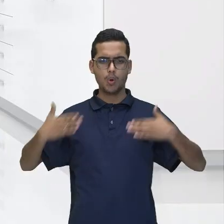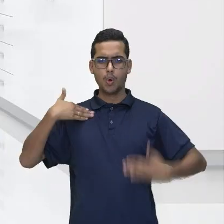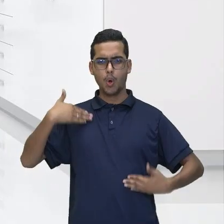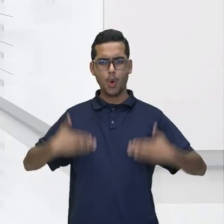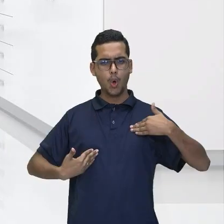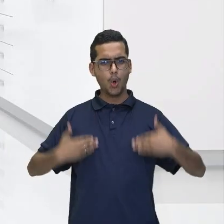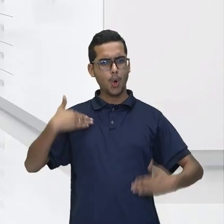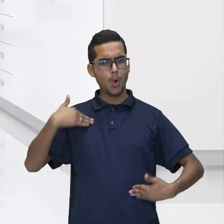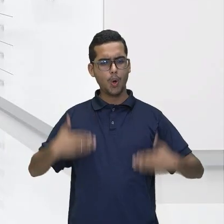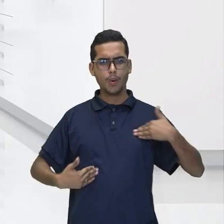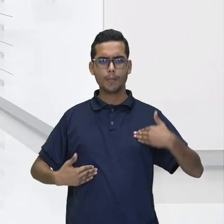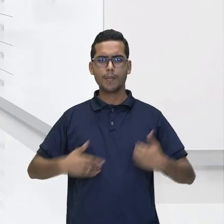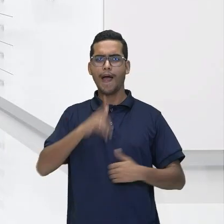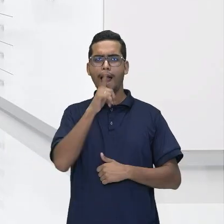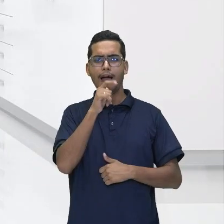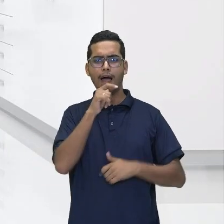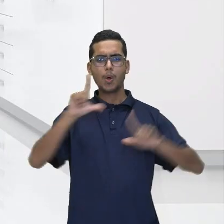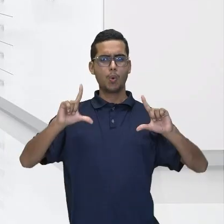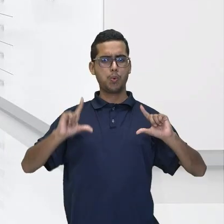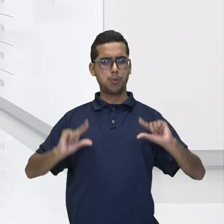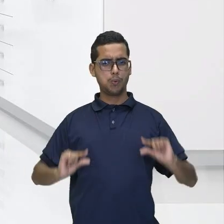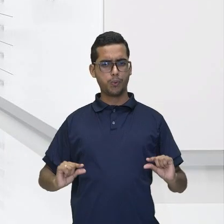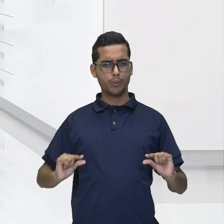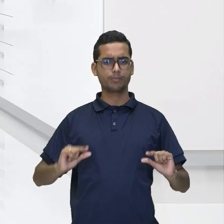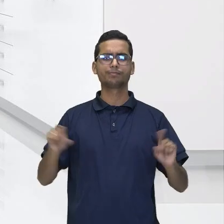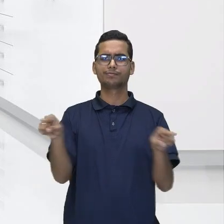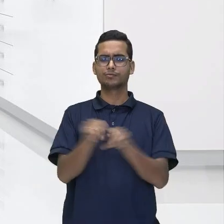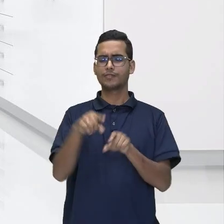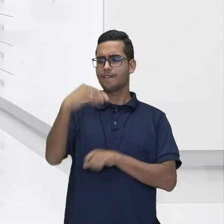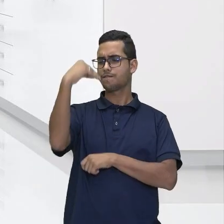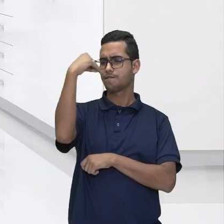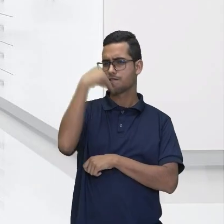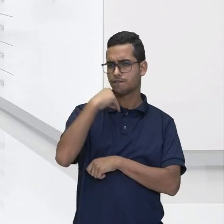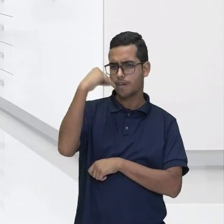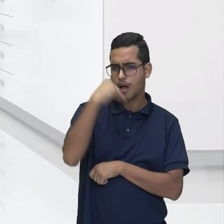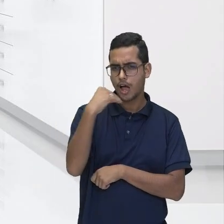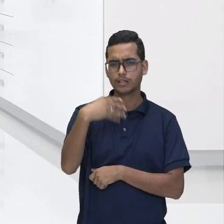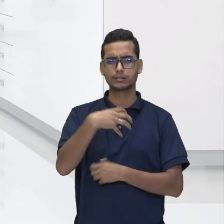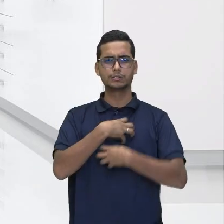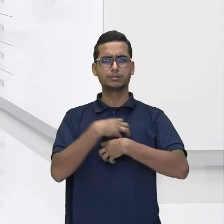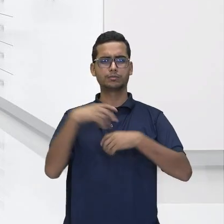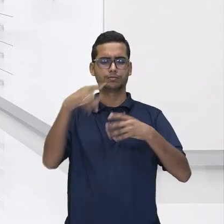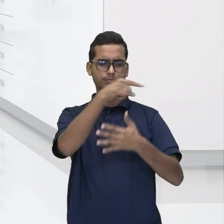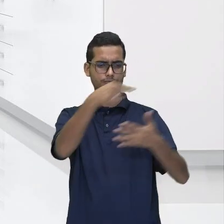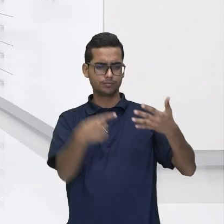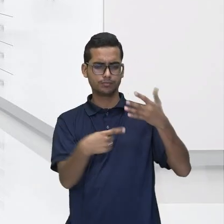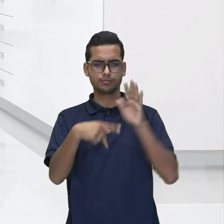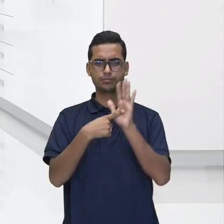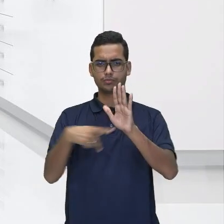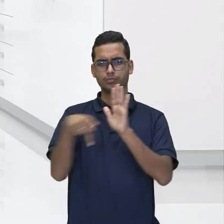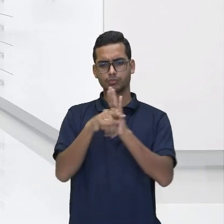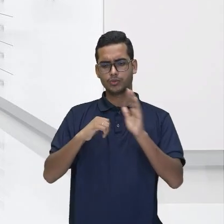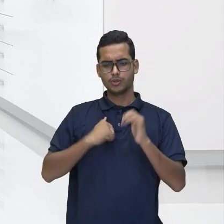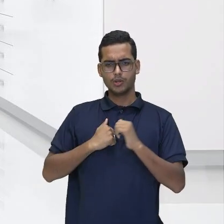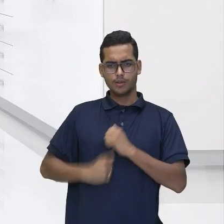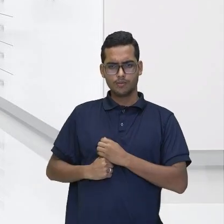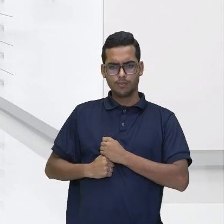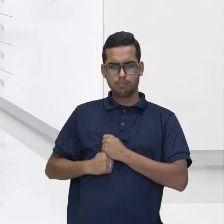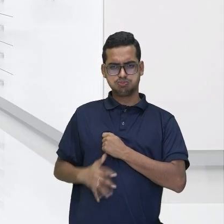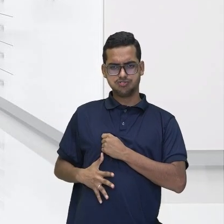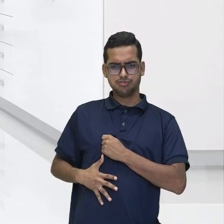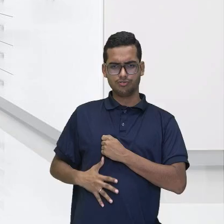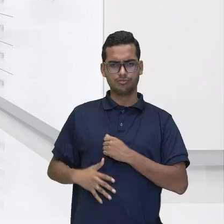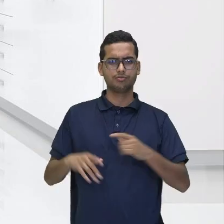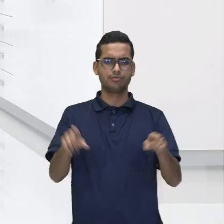né, ficam mais fragilizados com esses sinais e sintomas causados pela diarreia. Uma outra